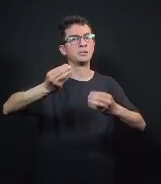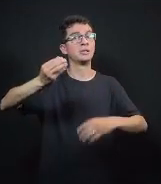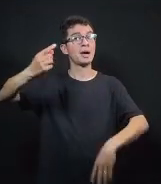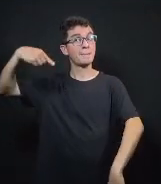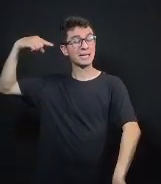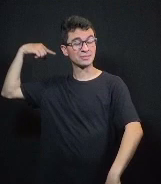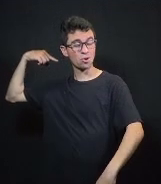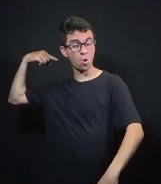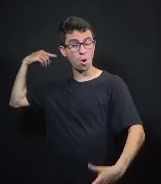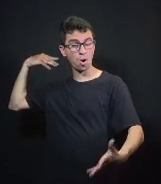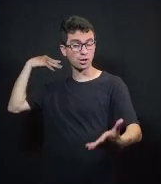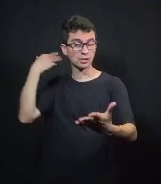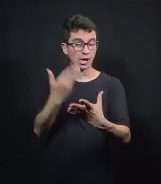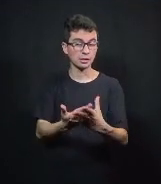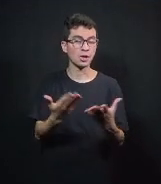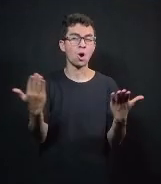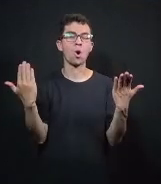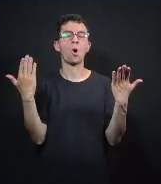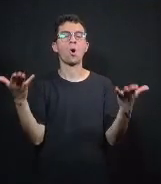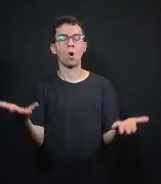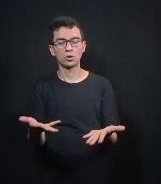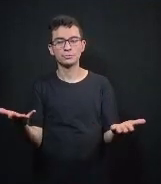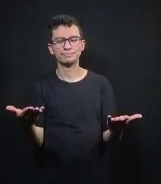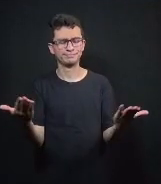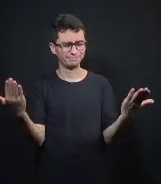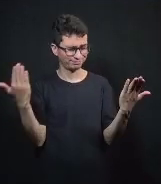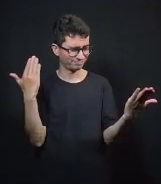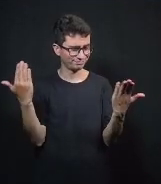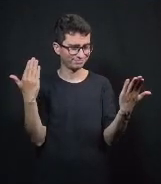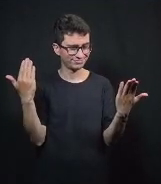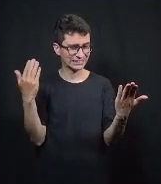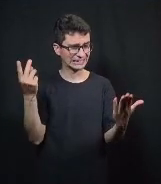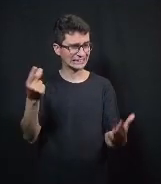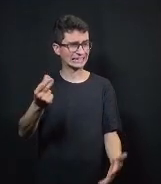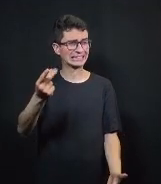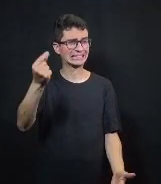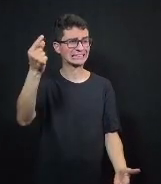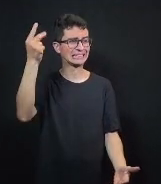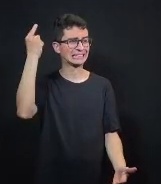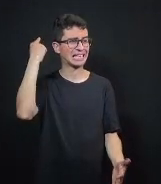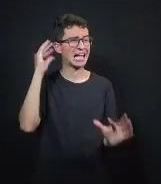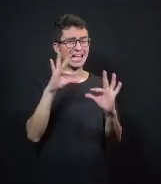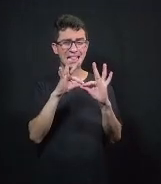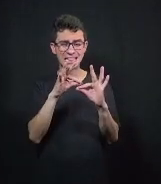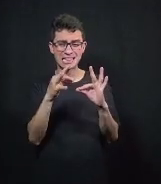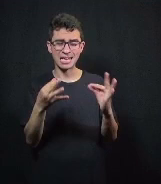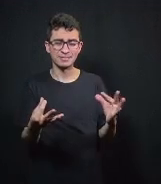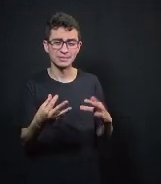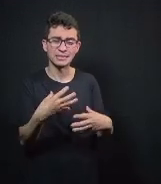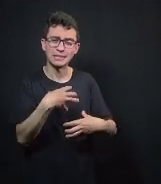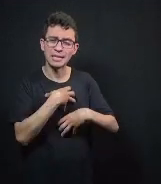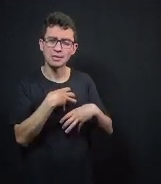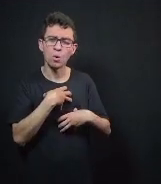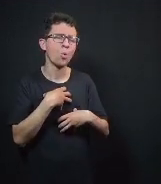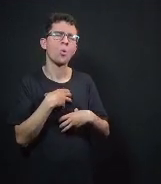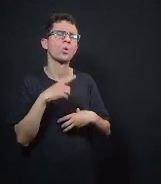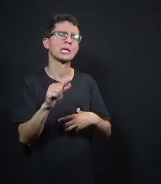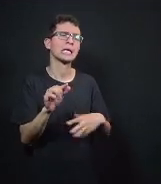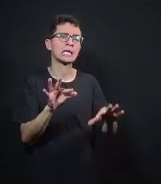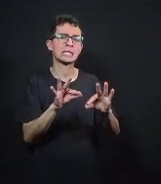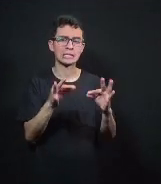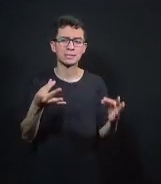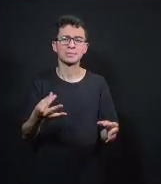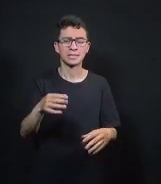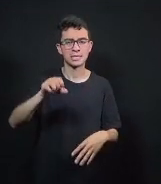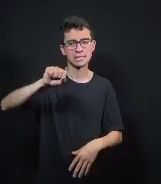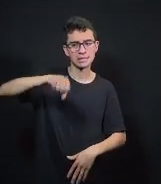né, nossos avós falar, então, antigamente era tudo tão mais simples, né? A gente tem essa sensação de que as coisas eram mais simples antigamente.